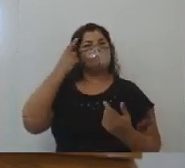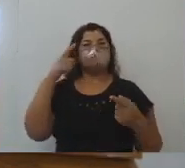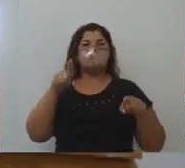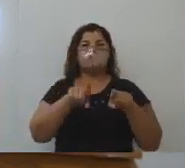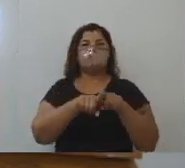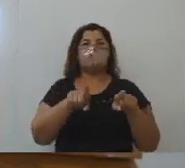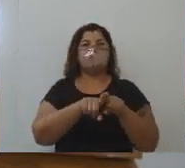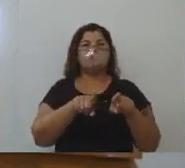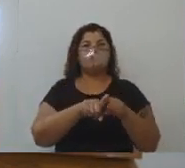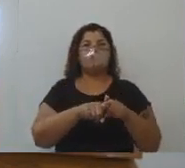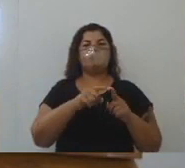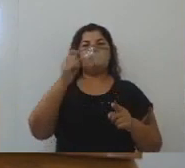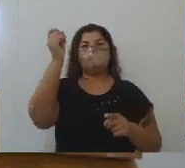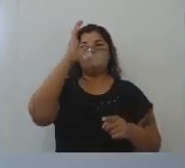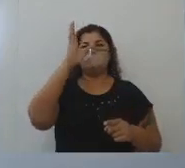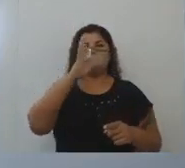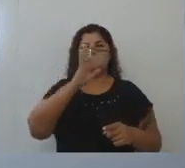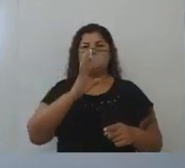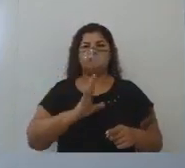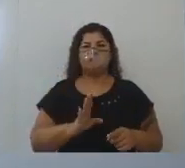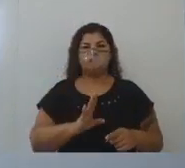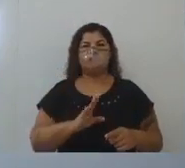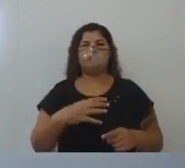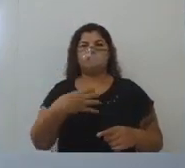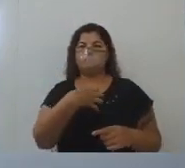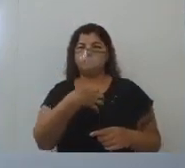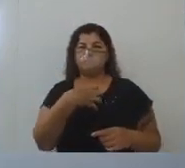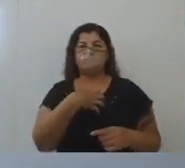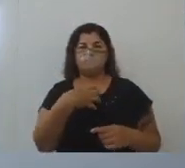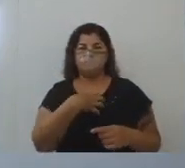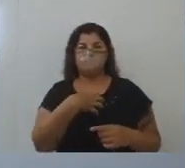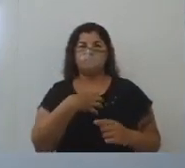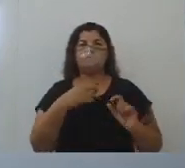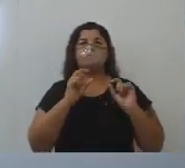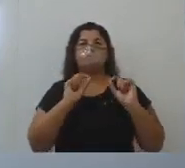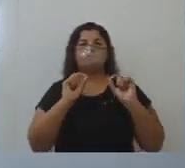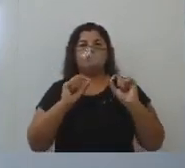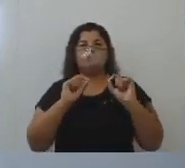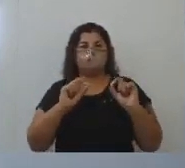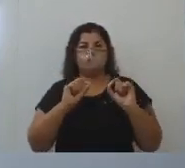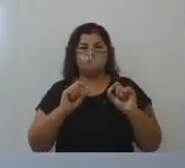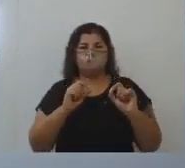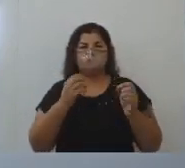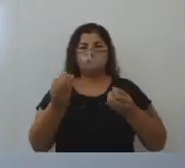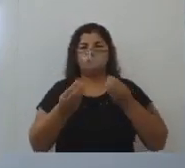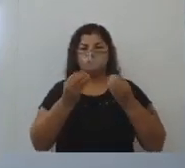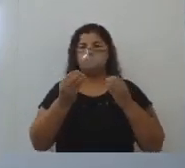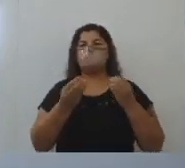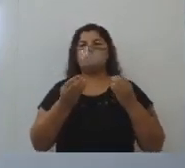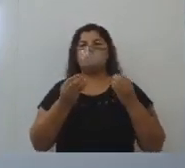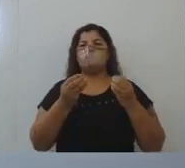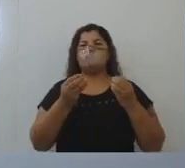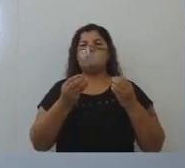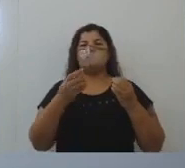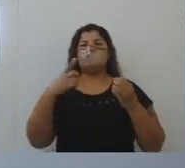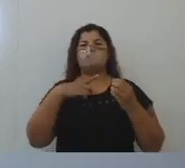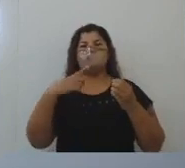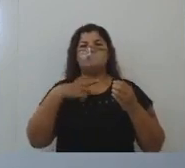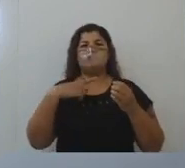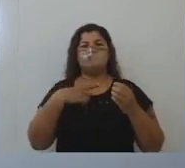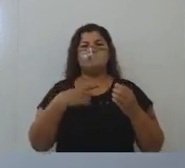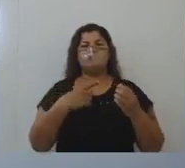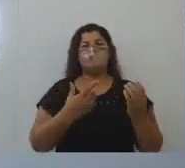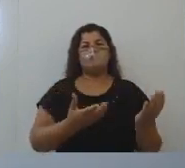para essa câmera para a gente conversar assim, quase que olhando no olho, né? O que a gente vive no Brasil, gente, é o genocídio da